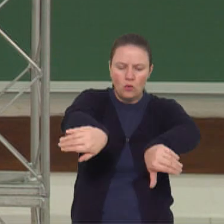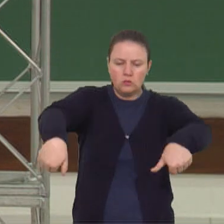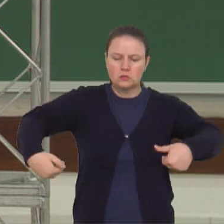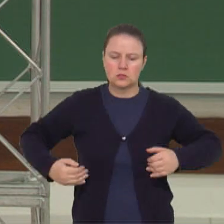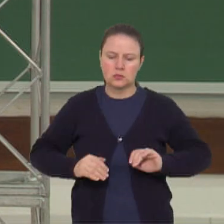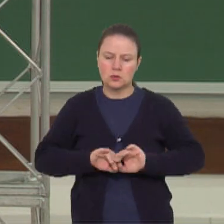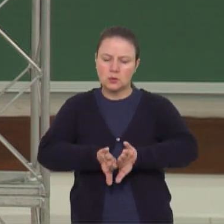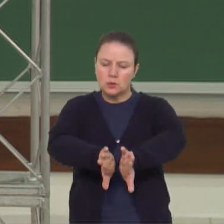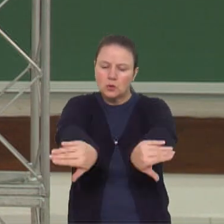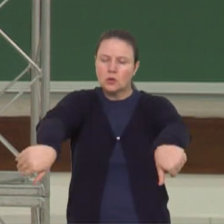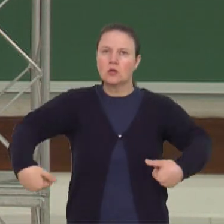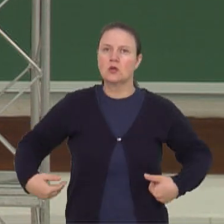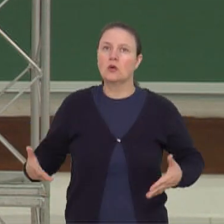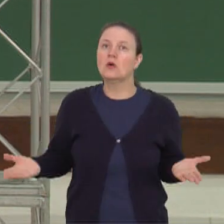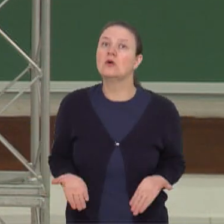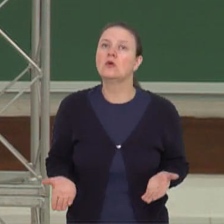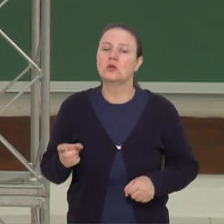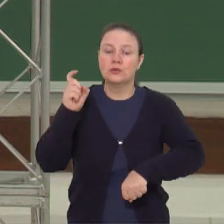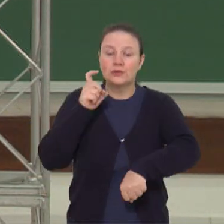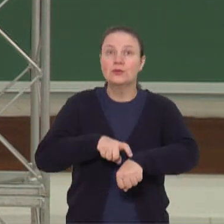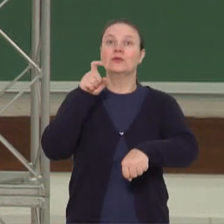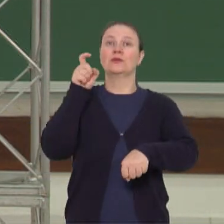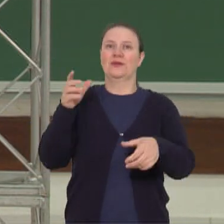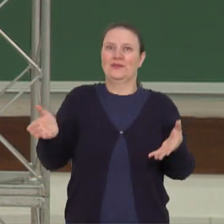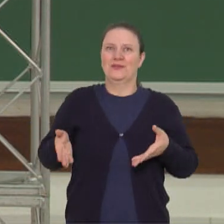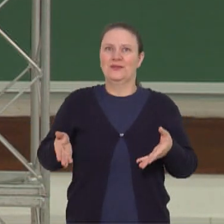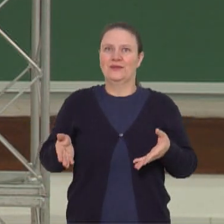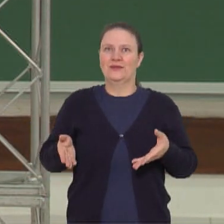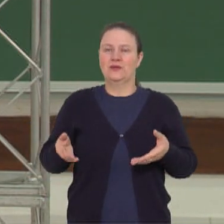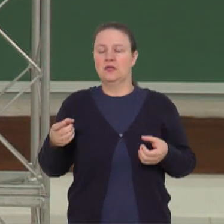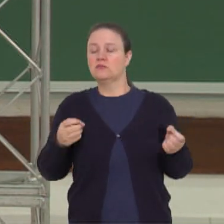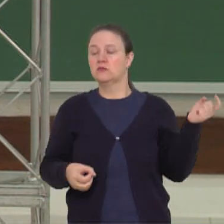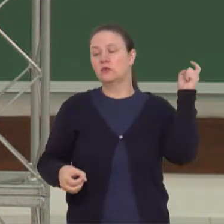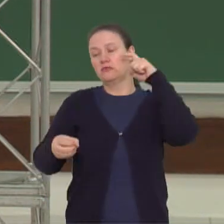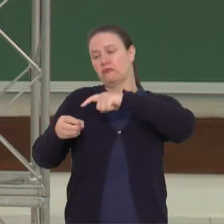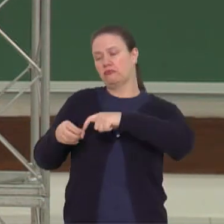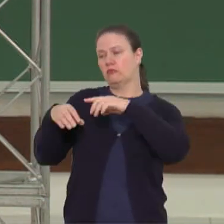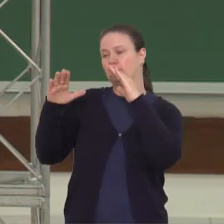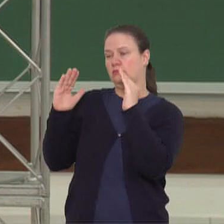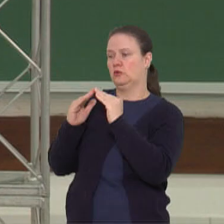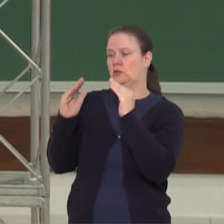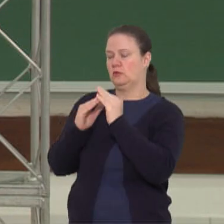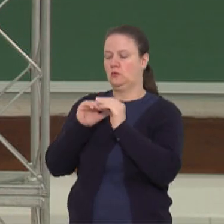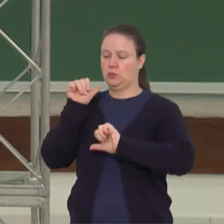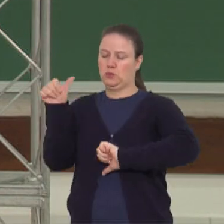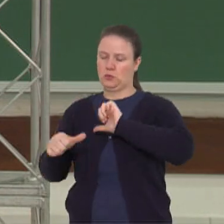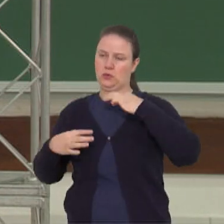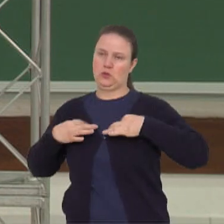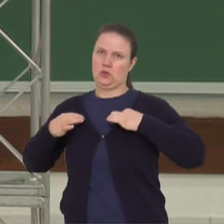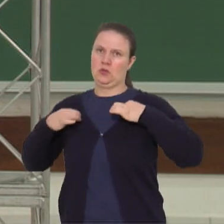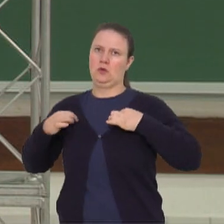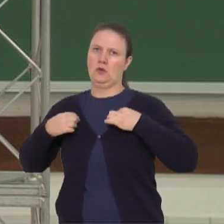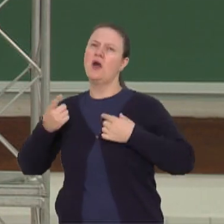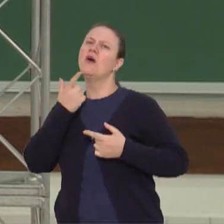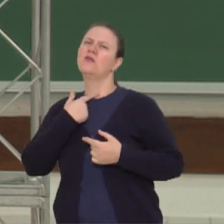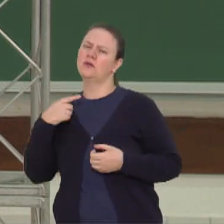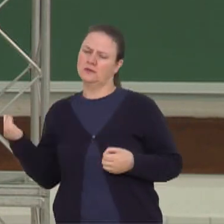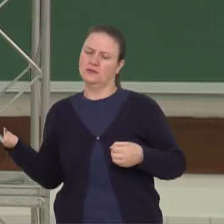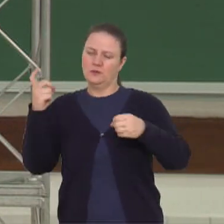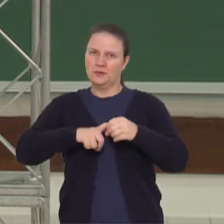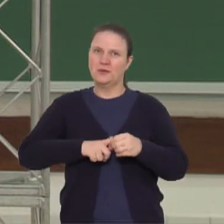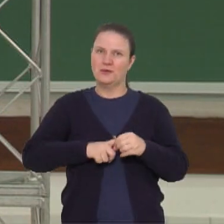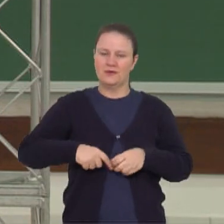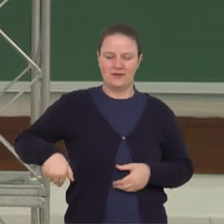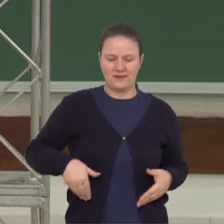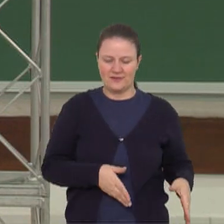agora, neste horário, e vai para a sua casa, né, troca de roupa e tal, e dá vontade de voltar para o